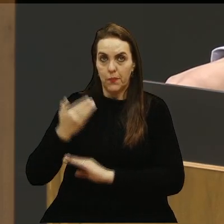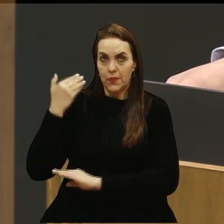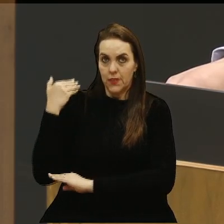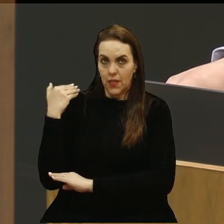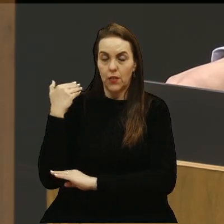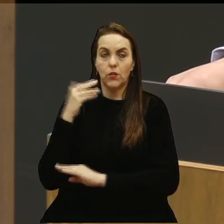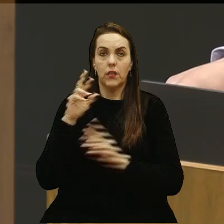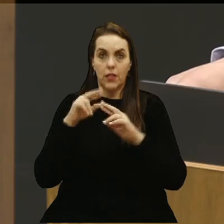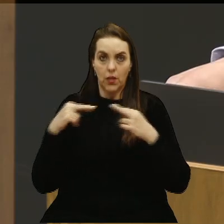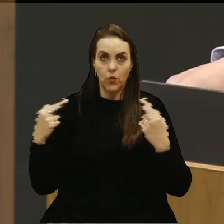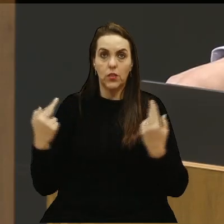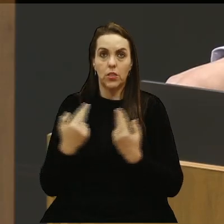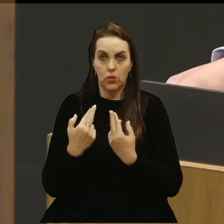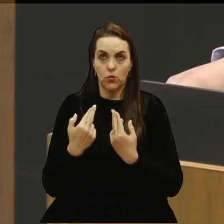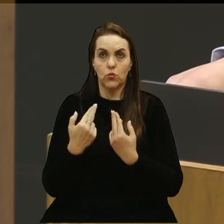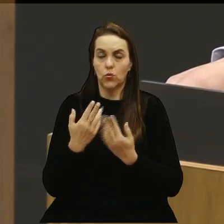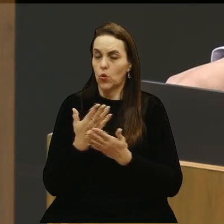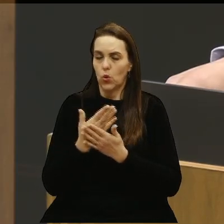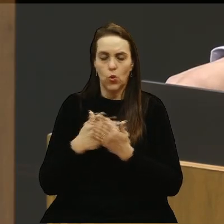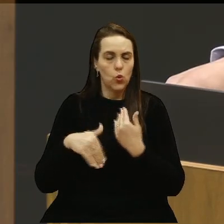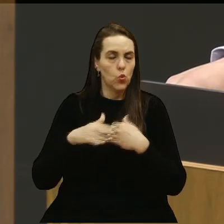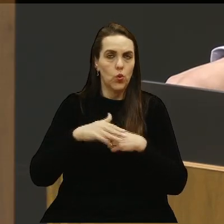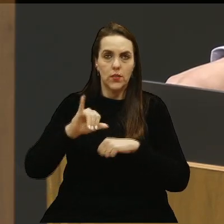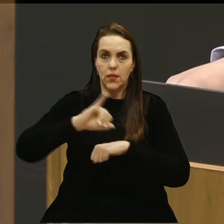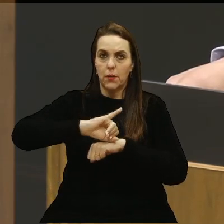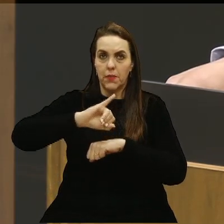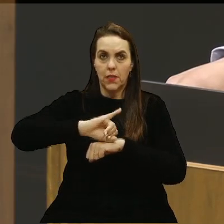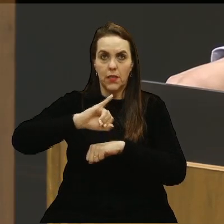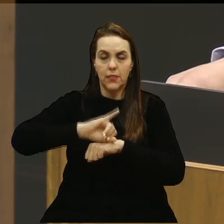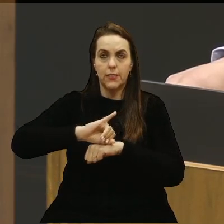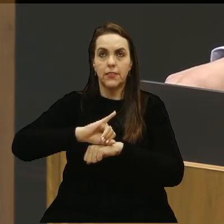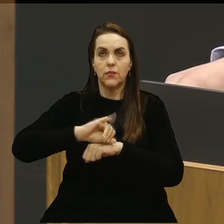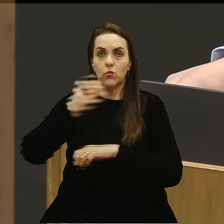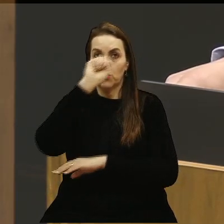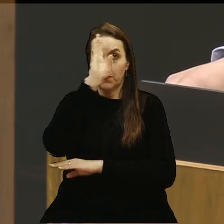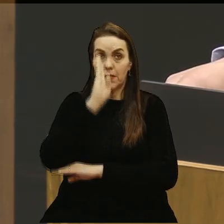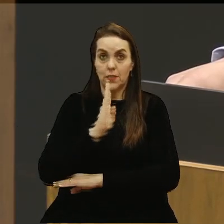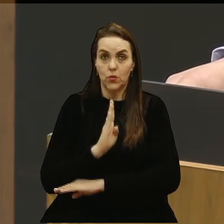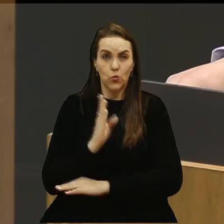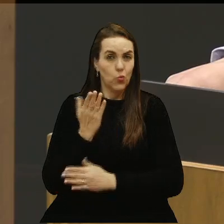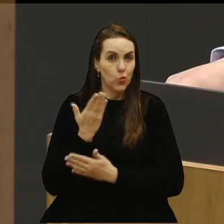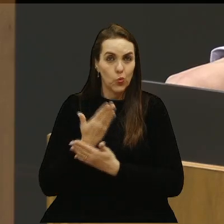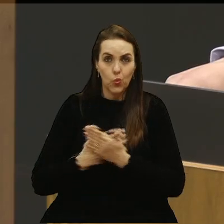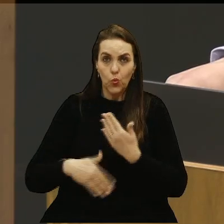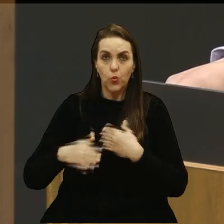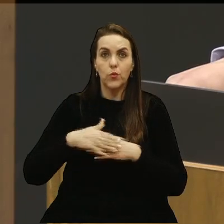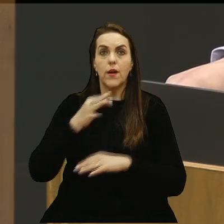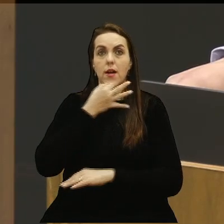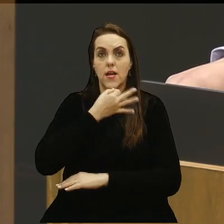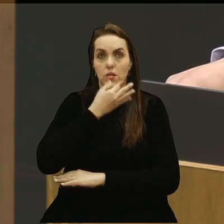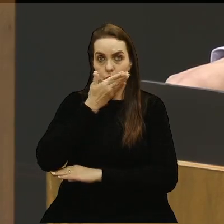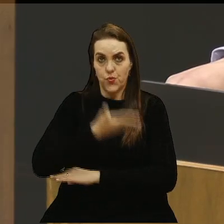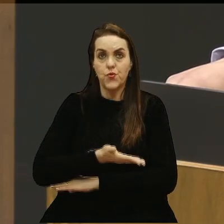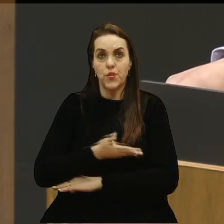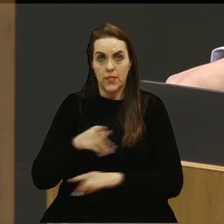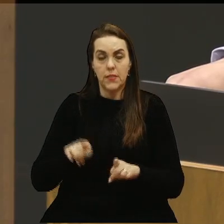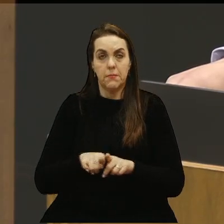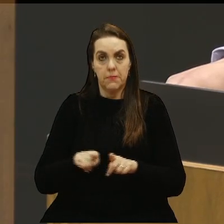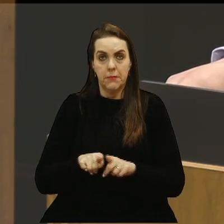estiveram reunidos em todas as capitais, no Brasil inteiro, aqui em Caxias do Sul